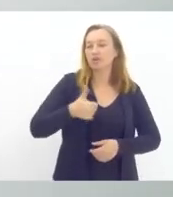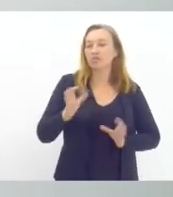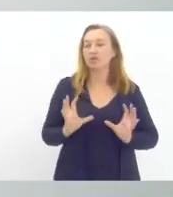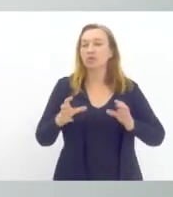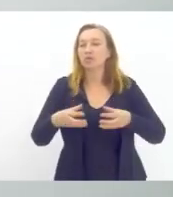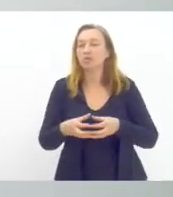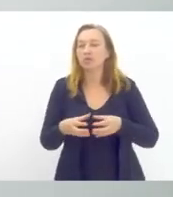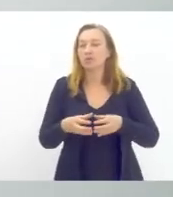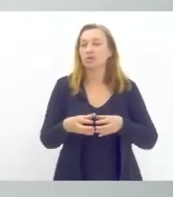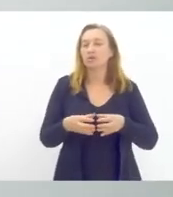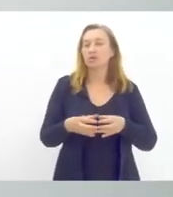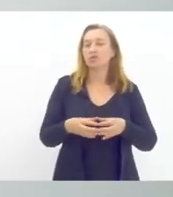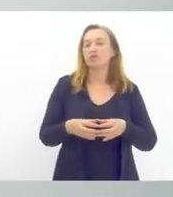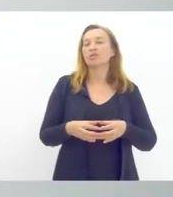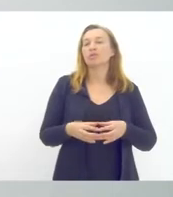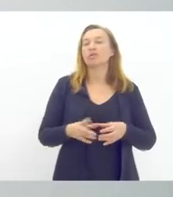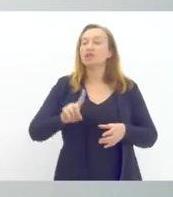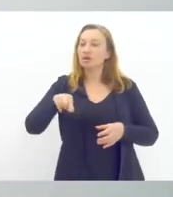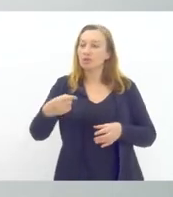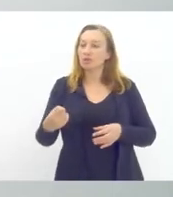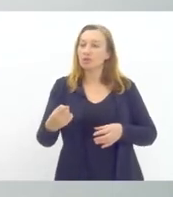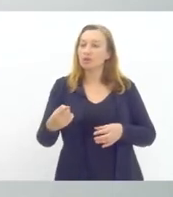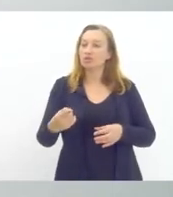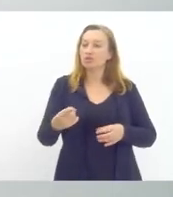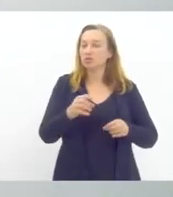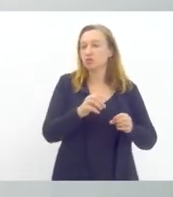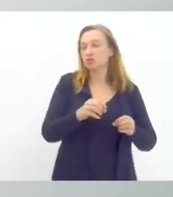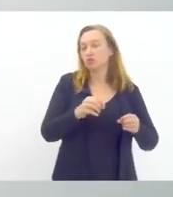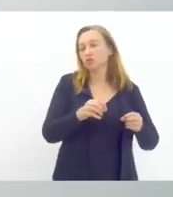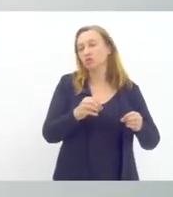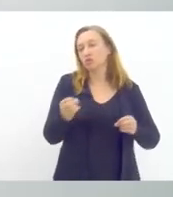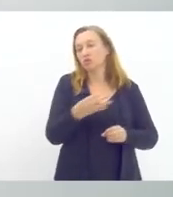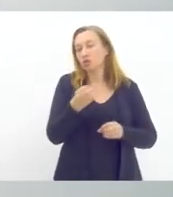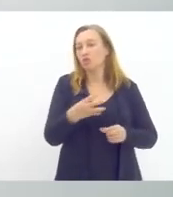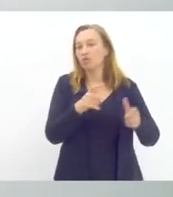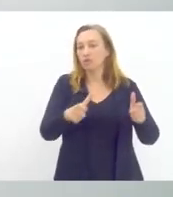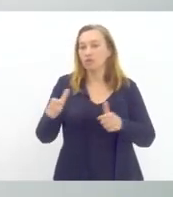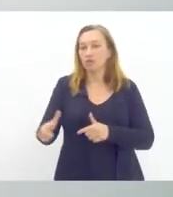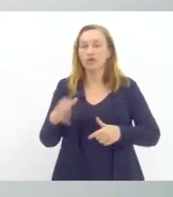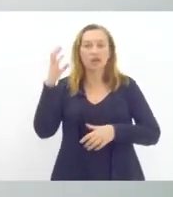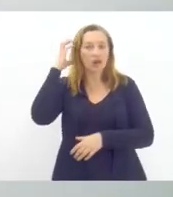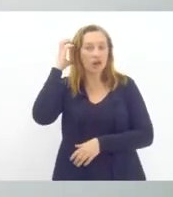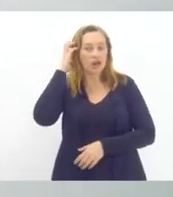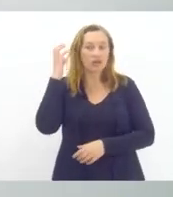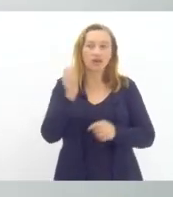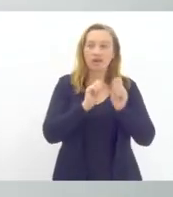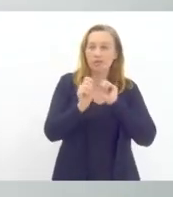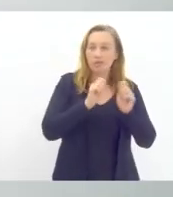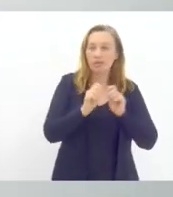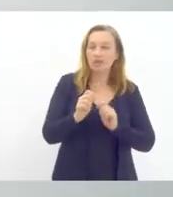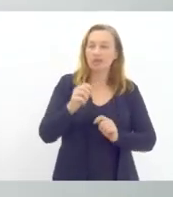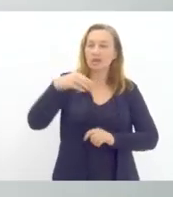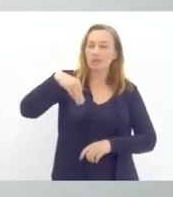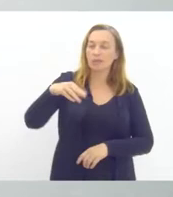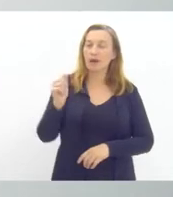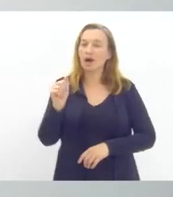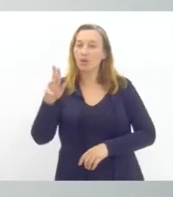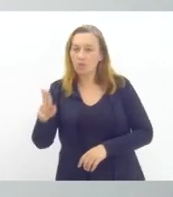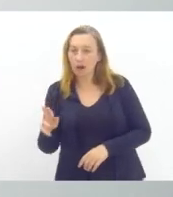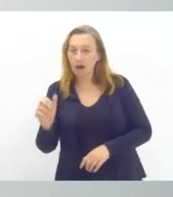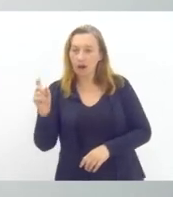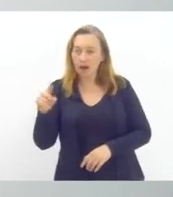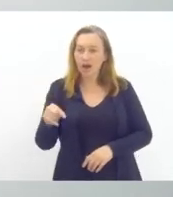de lá Partiu para novos veículos como as rádios imprensa Mauá Continental e Tamoio